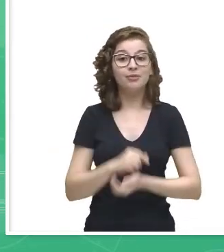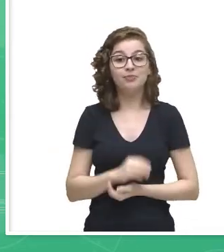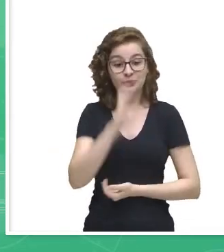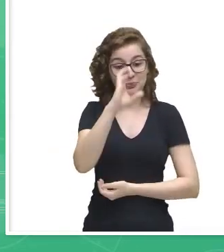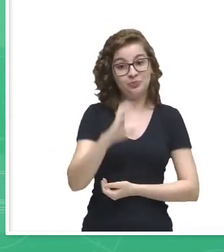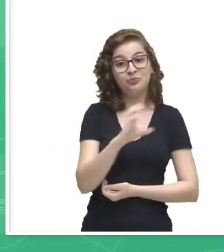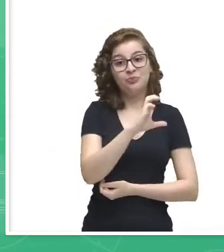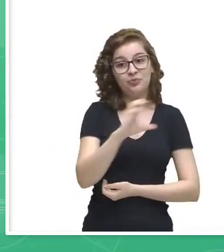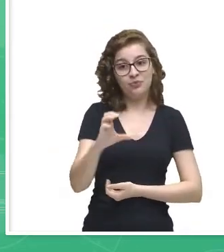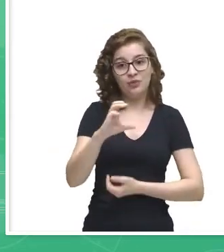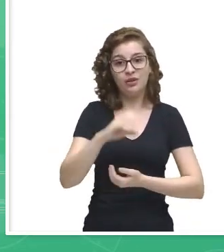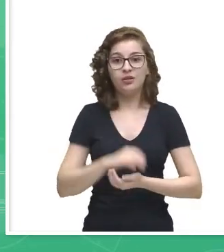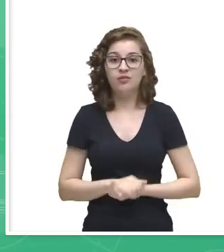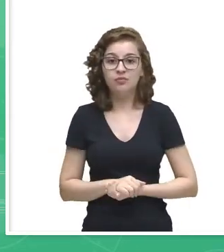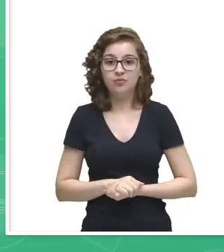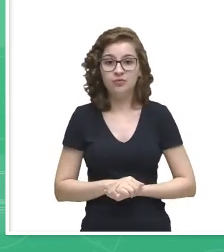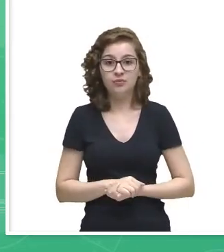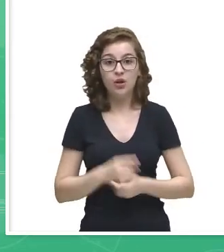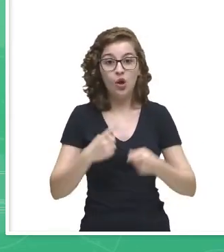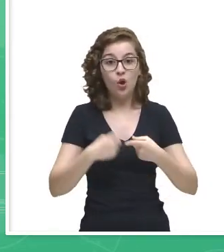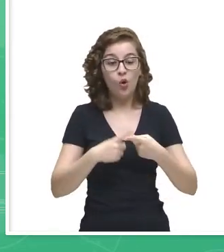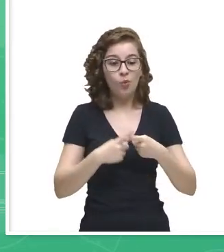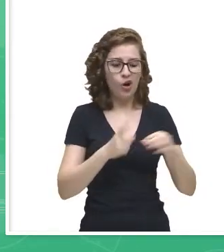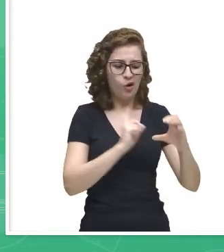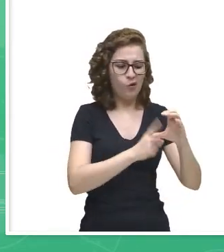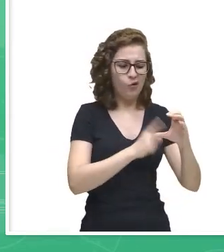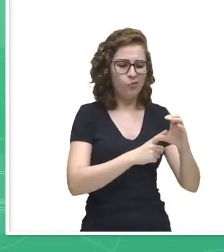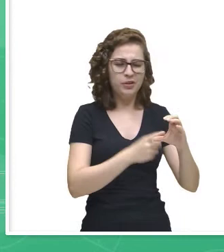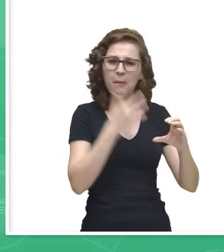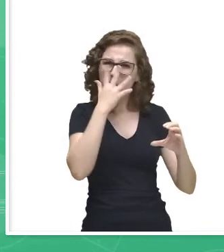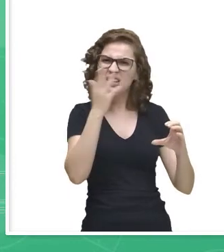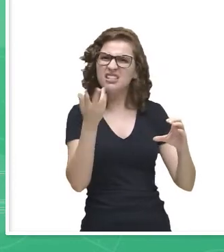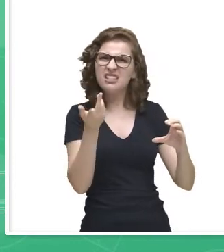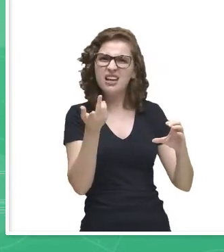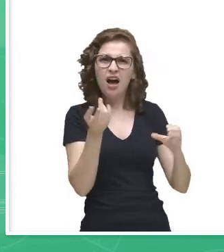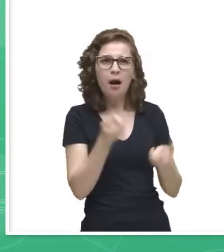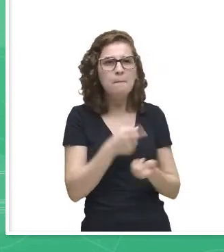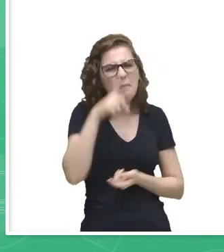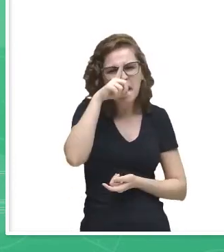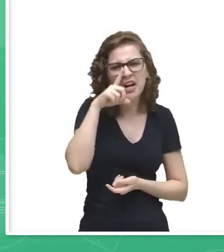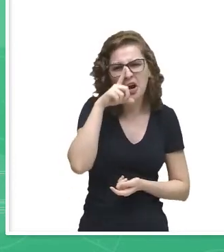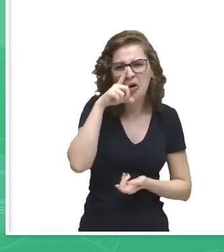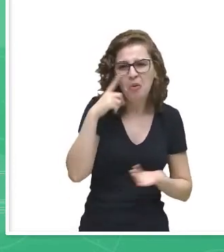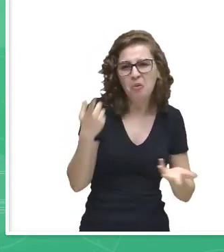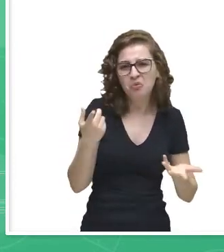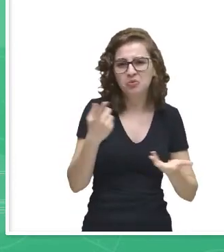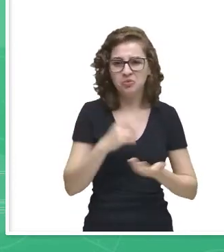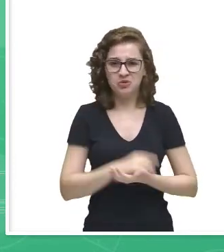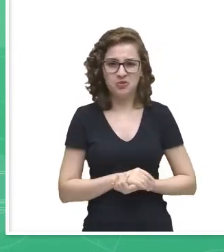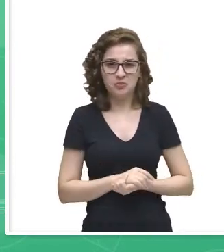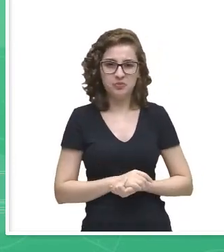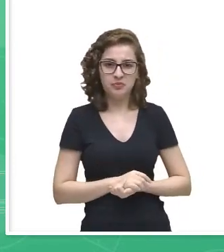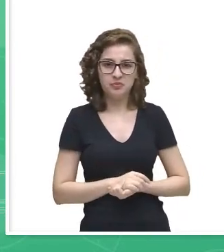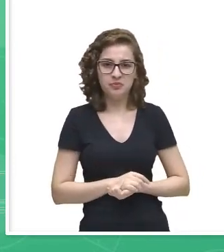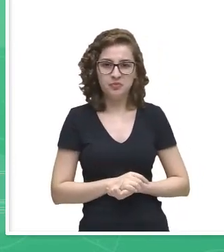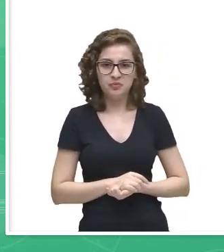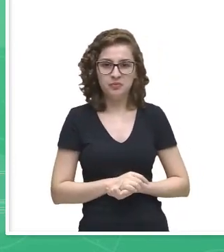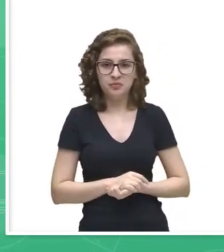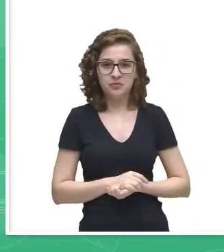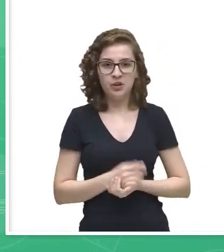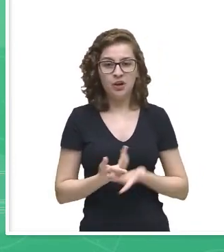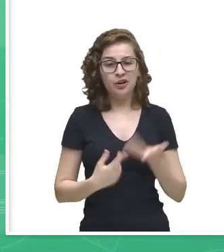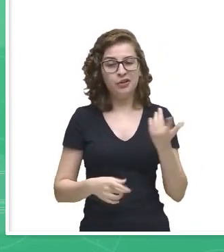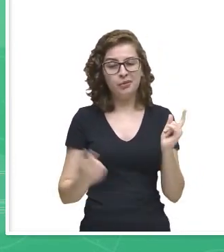também, por temer esse avanço do comunismo ali dentro da Europa, né? E a gente sabe que também que tem várias